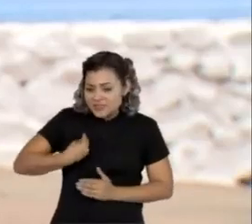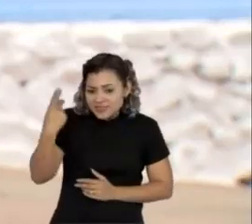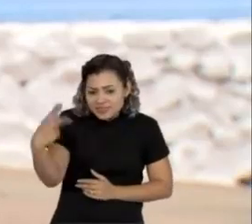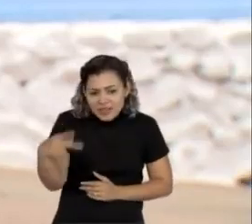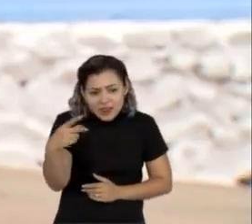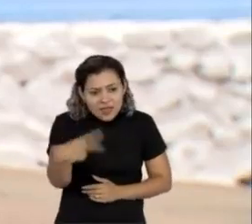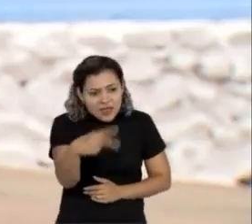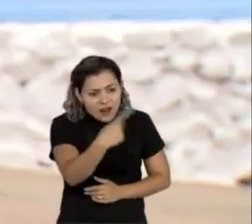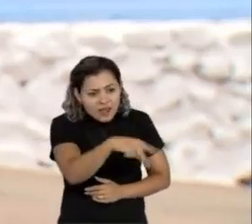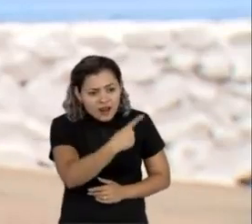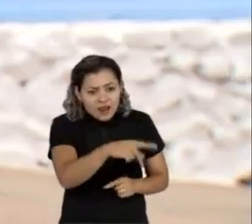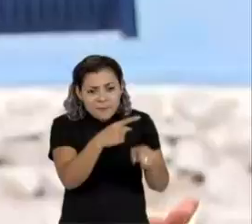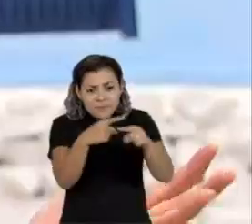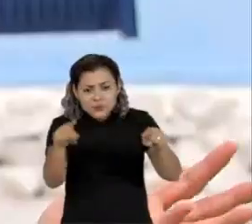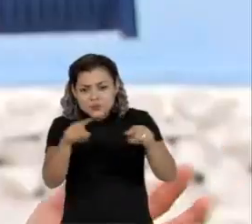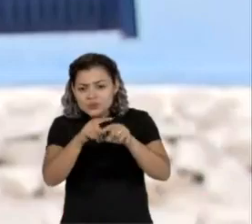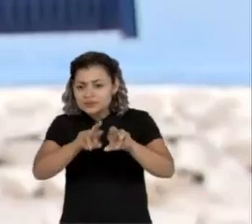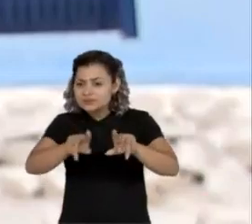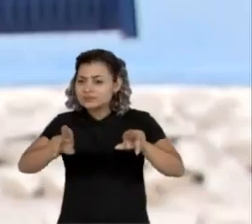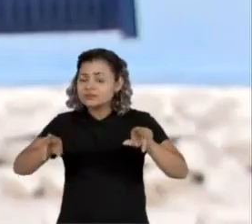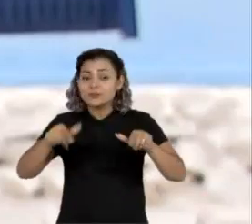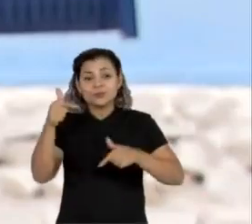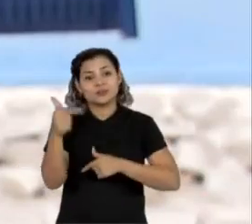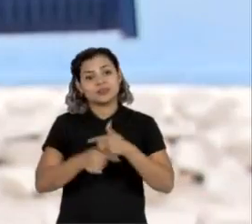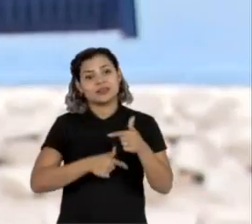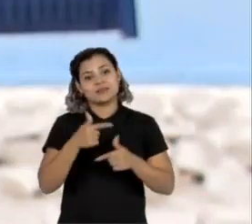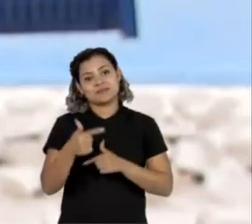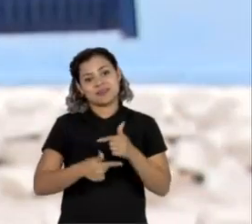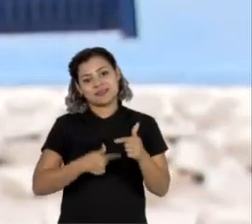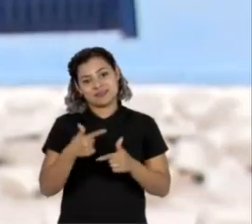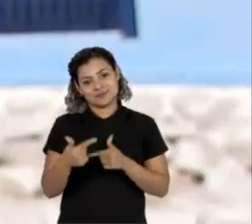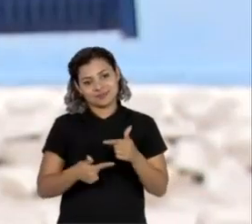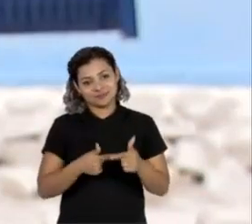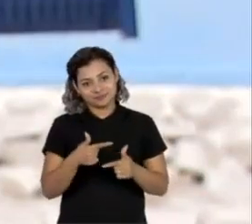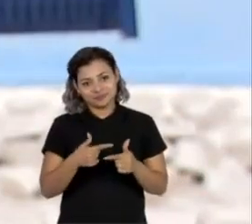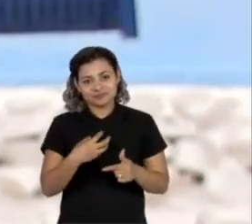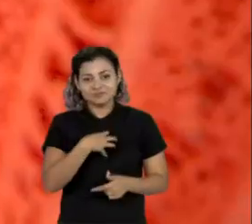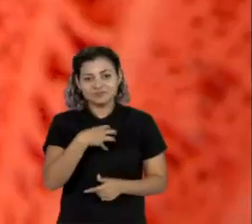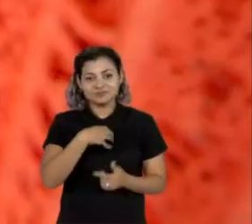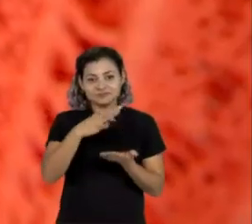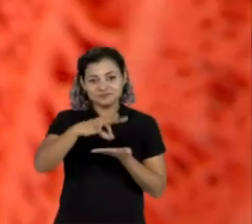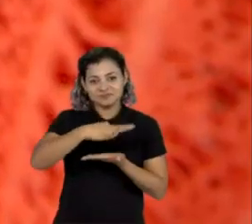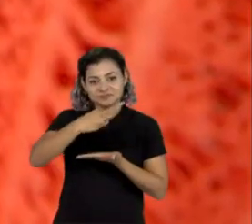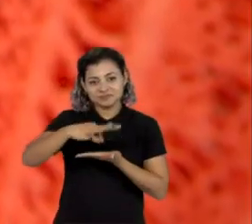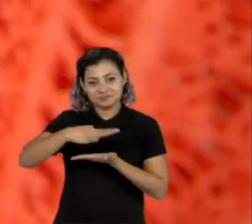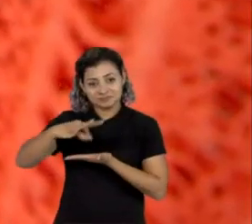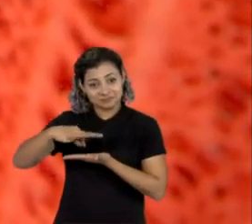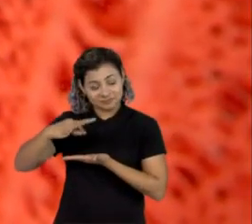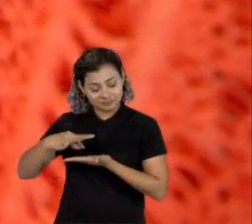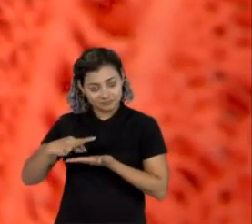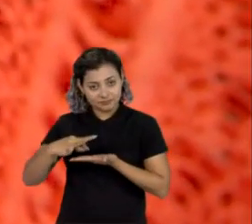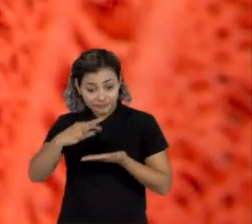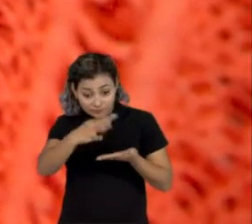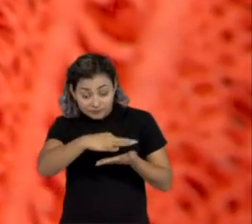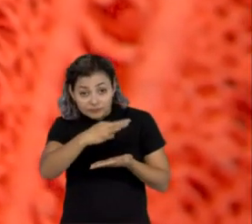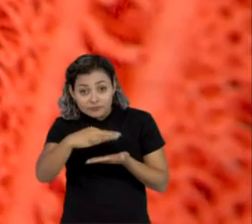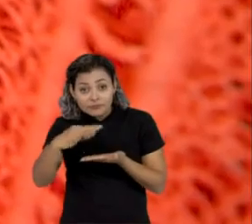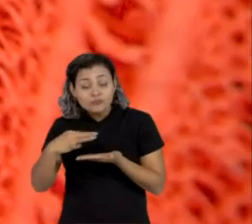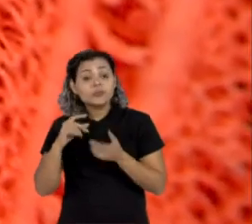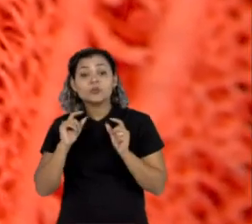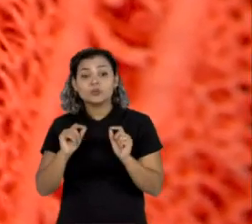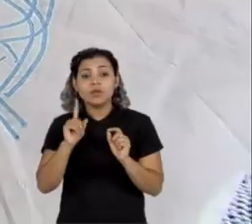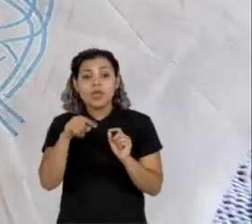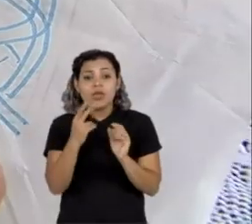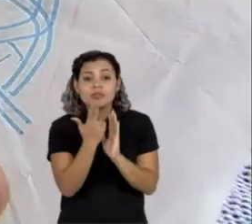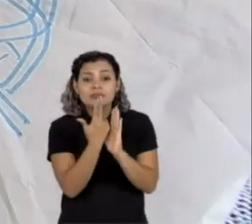e os cantos dessas mulheres para esse trabalho, né, da produção da renda. A base da renda renascença são